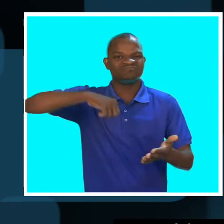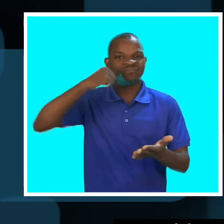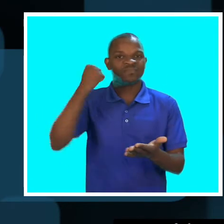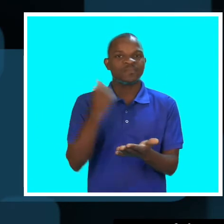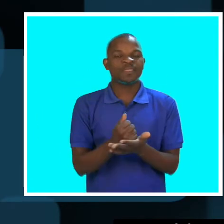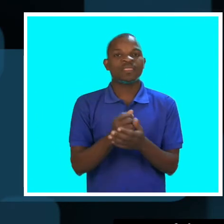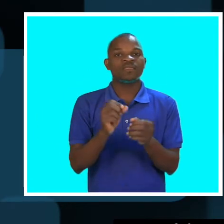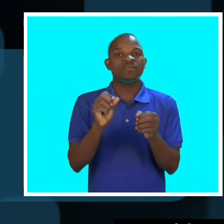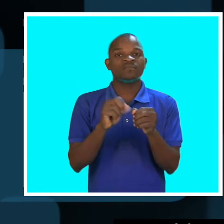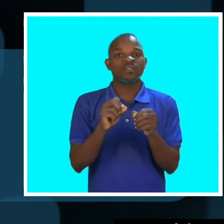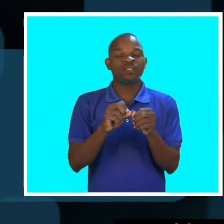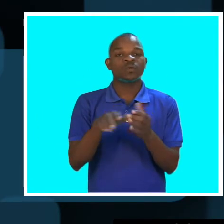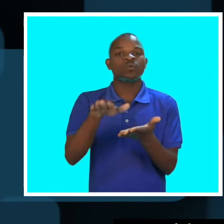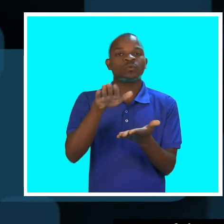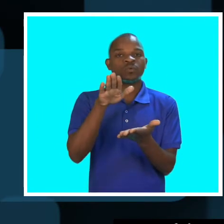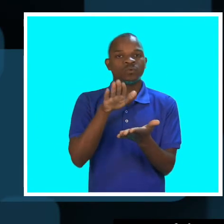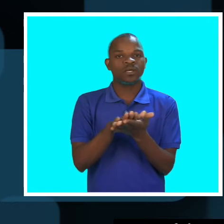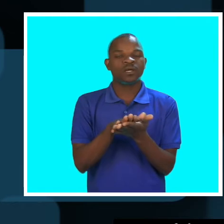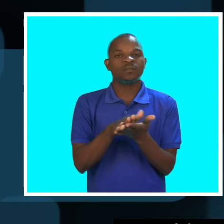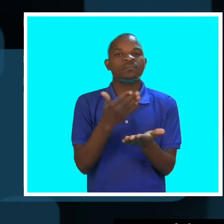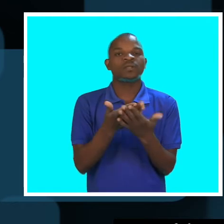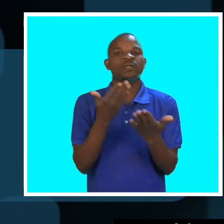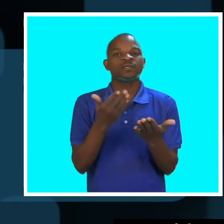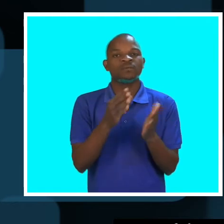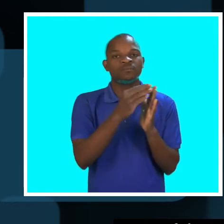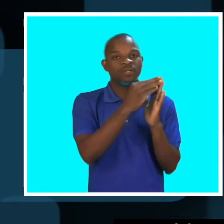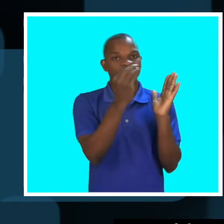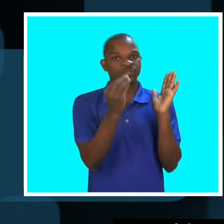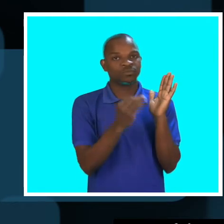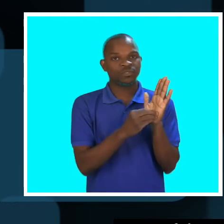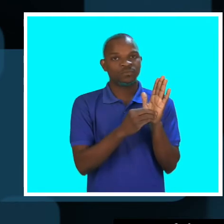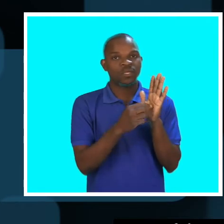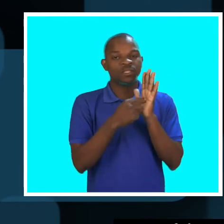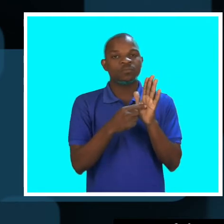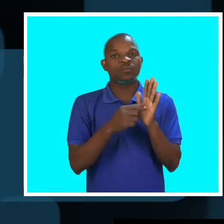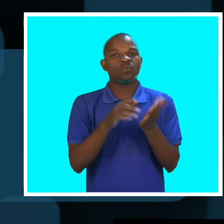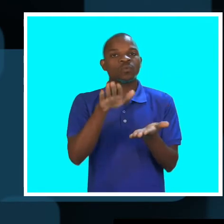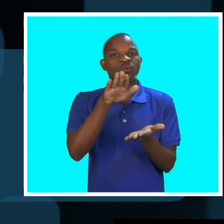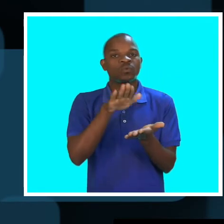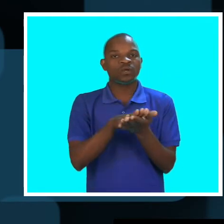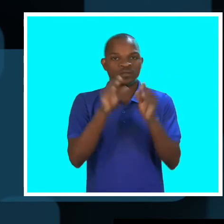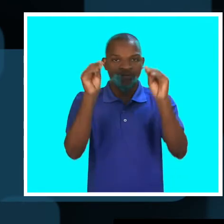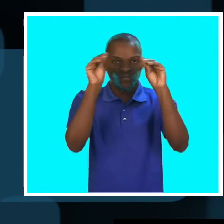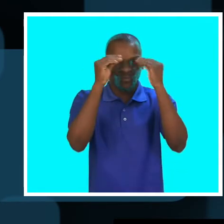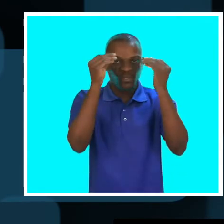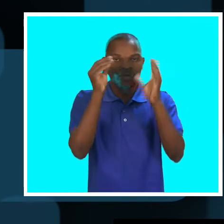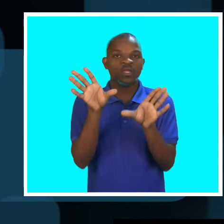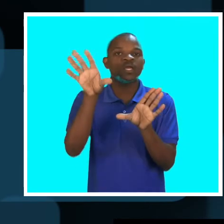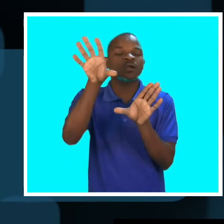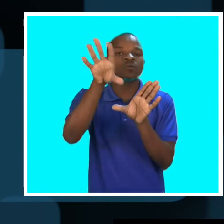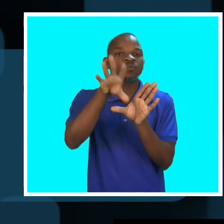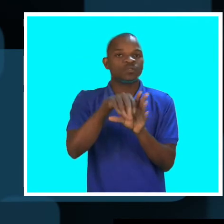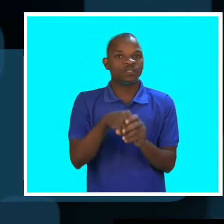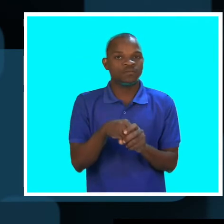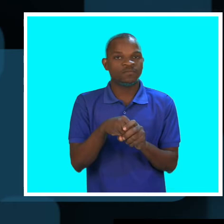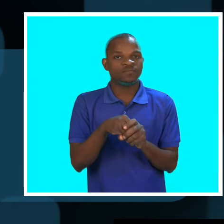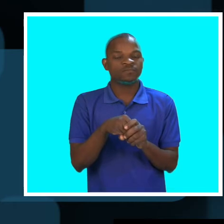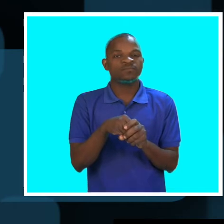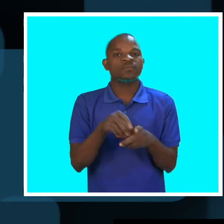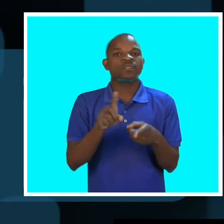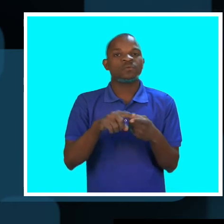deficiência. Foi por aí que nós decidimos criar um centro do modo a responder, um centro inclusivo, nesse